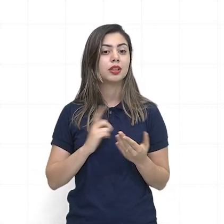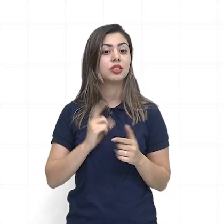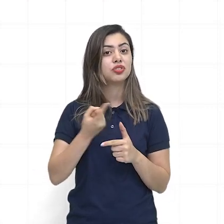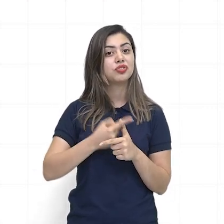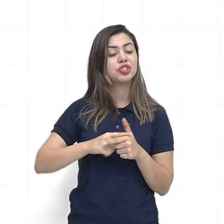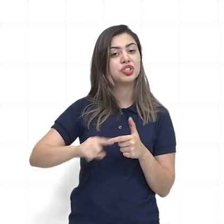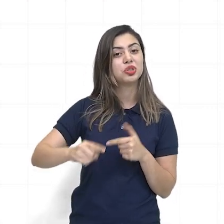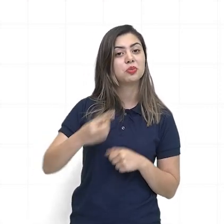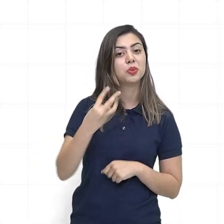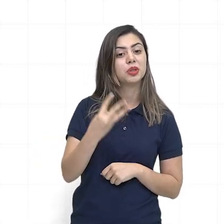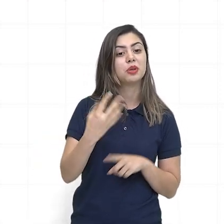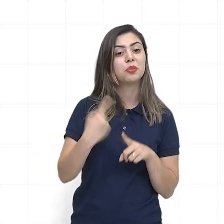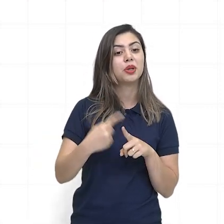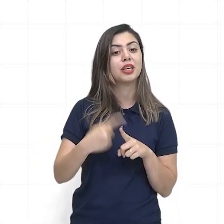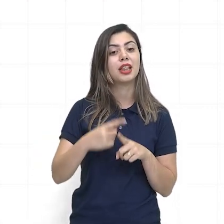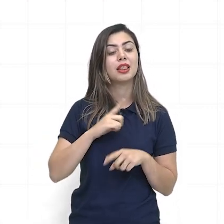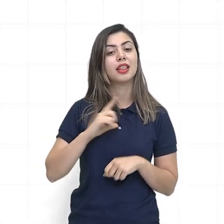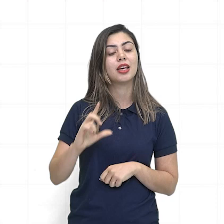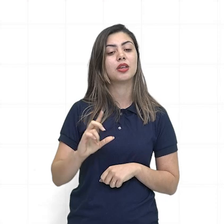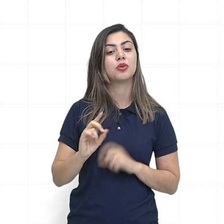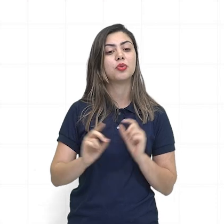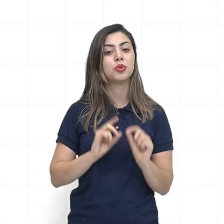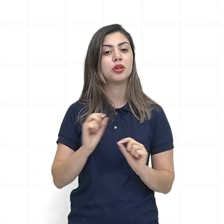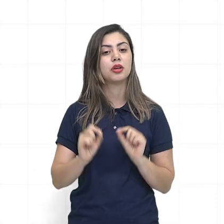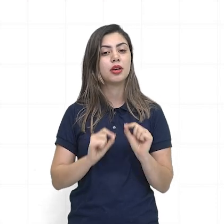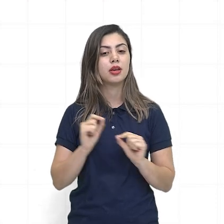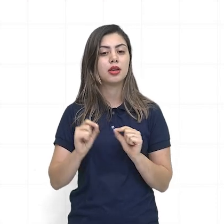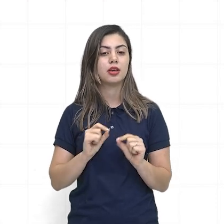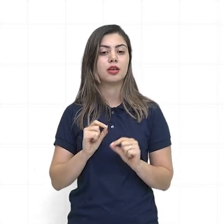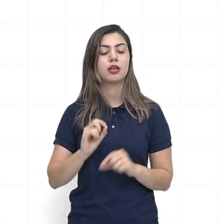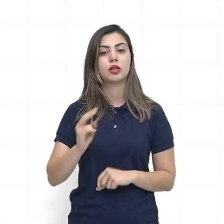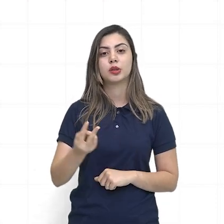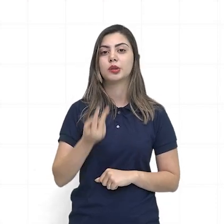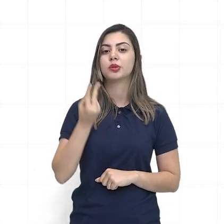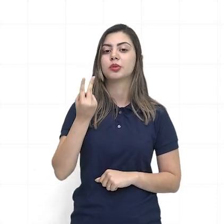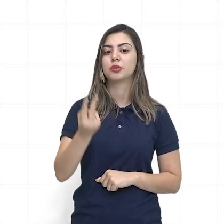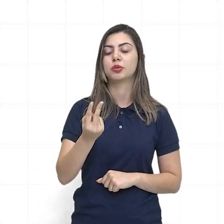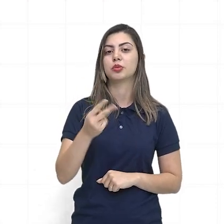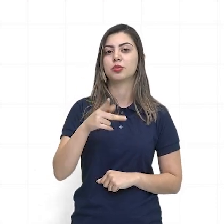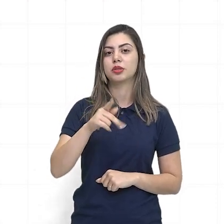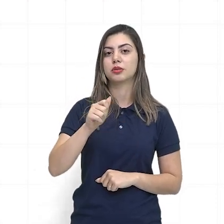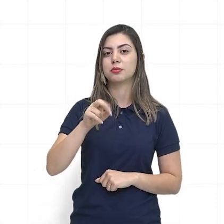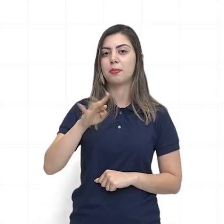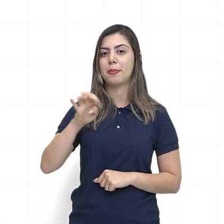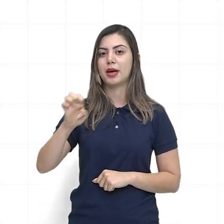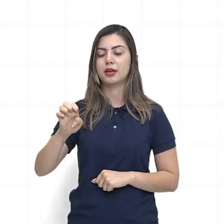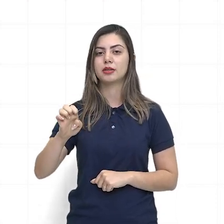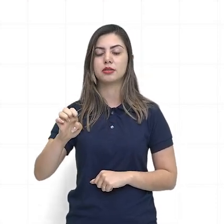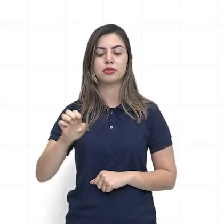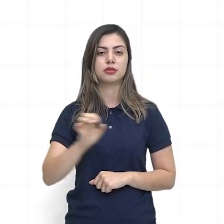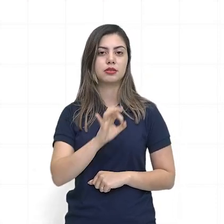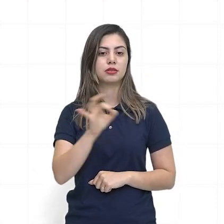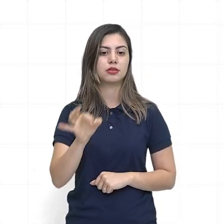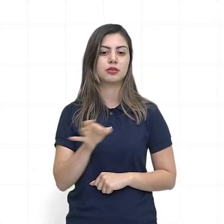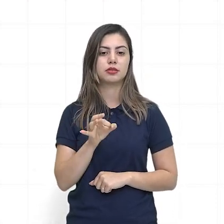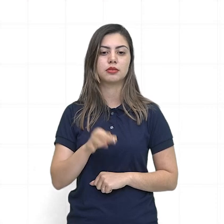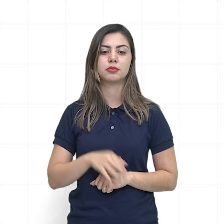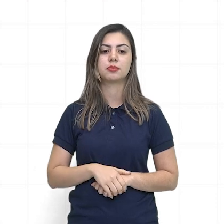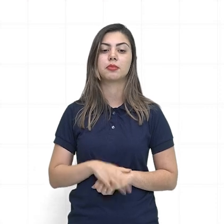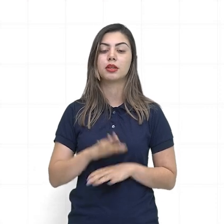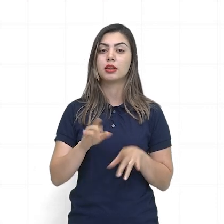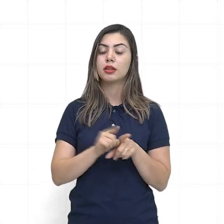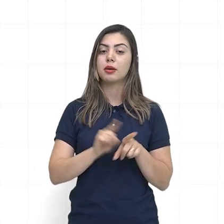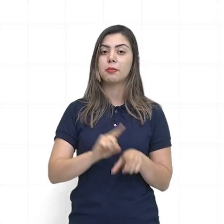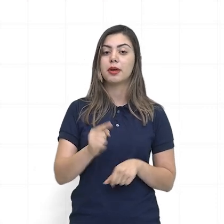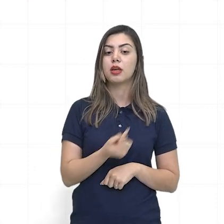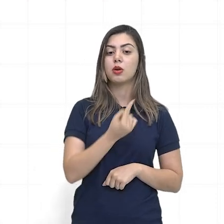porque agora eu tenho duas partes, olha aqui. Está aqui, ó. Ó. Duas partes e uma